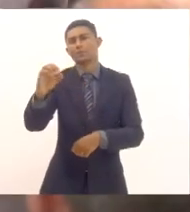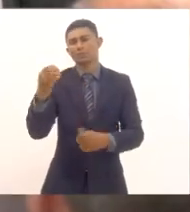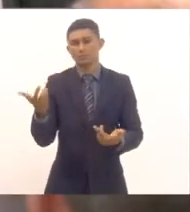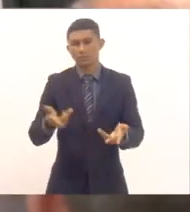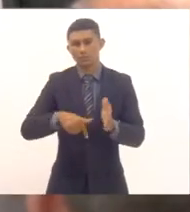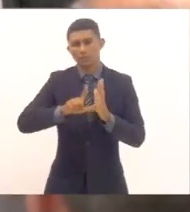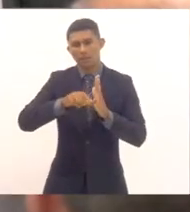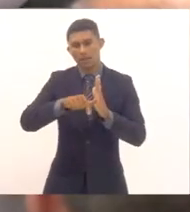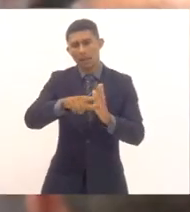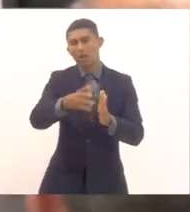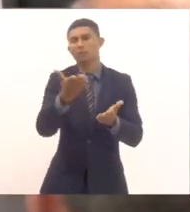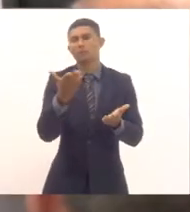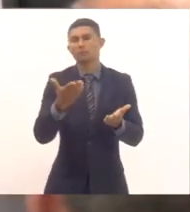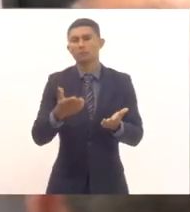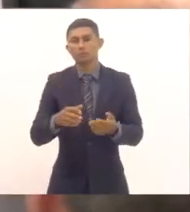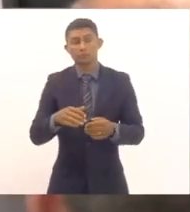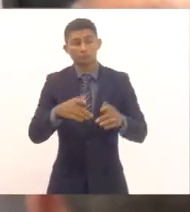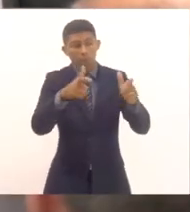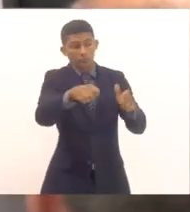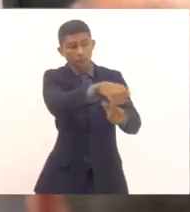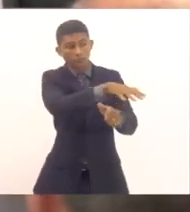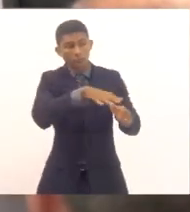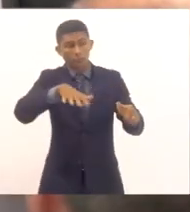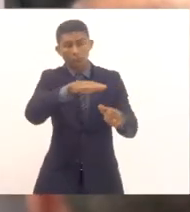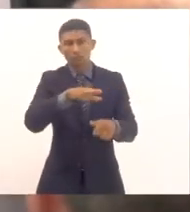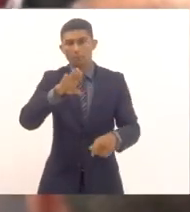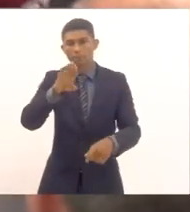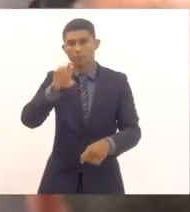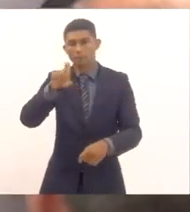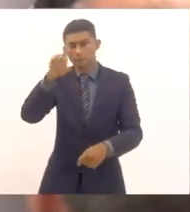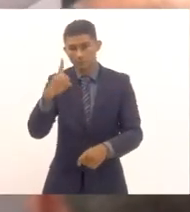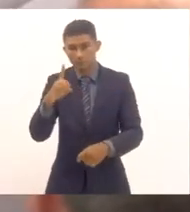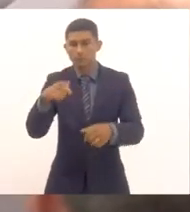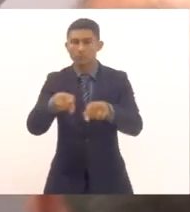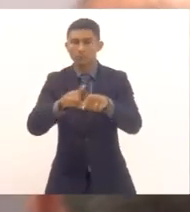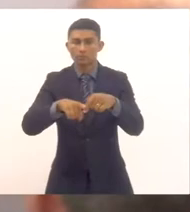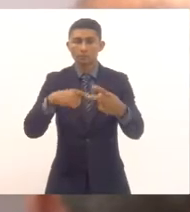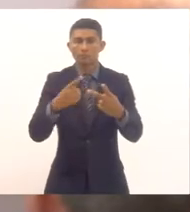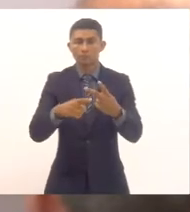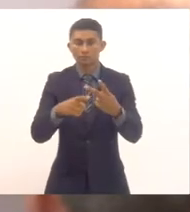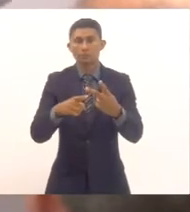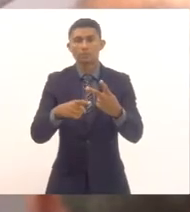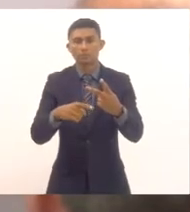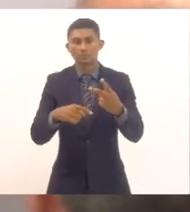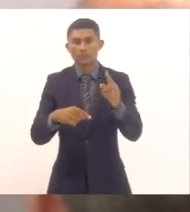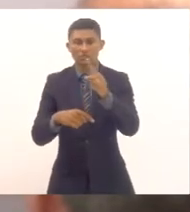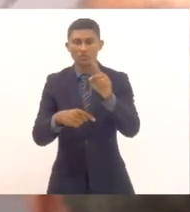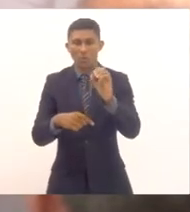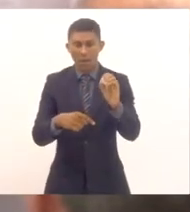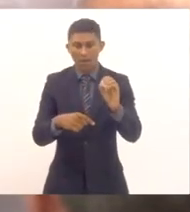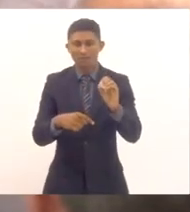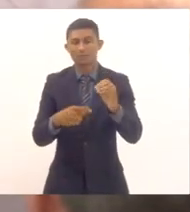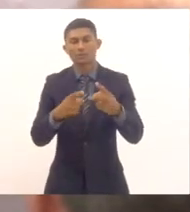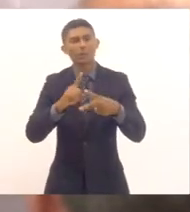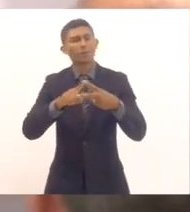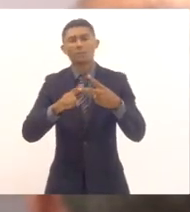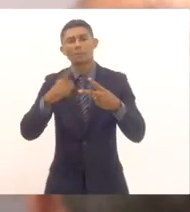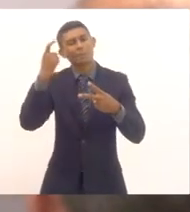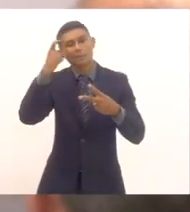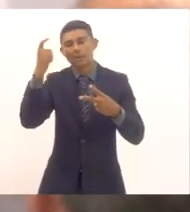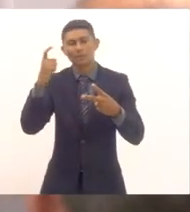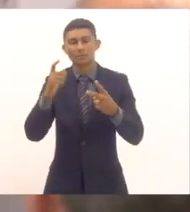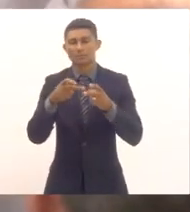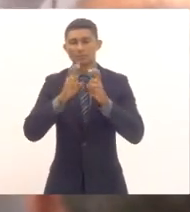da Central do Brasil destino a baixada destino Zona Oeste da imaginemos que último quando chegue no destino outro abaixada